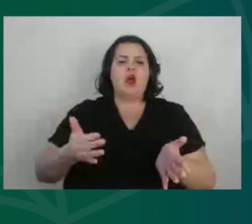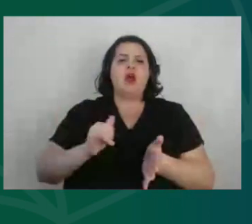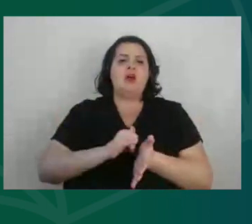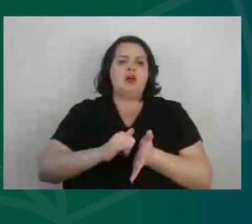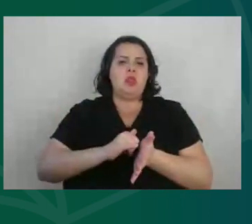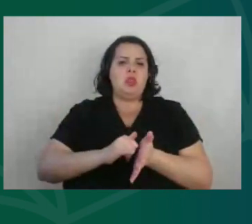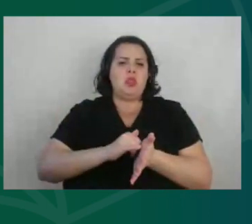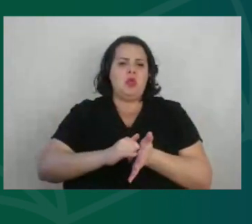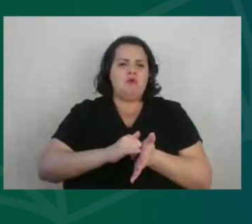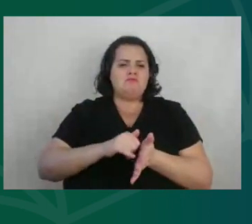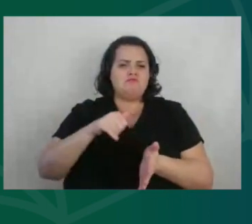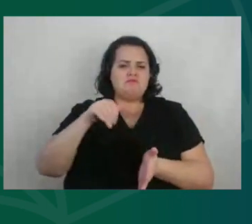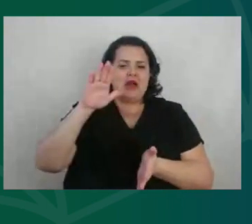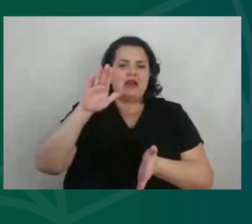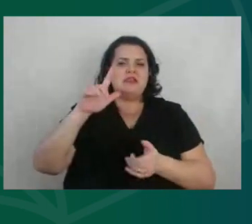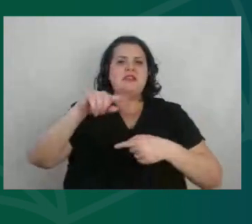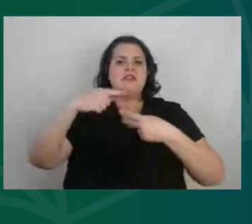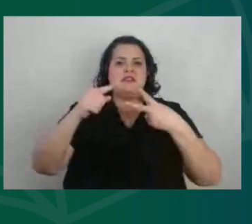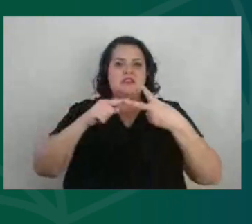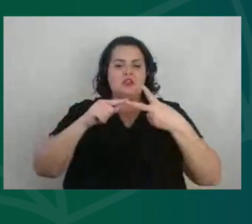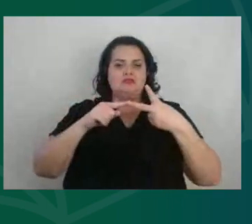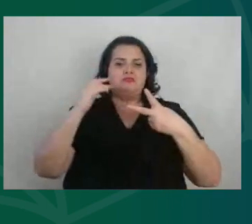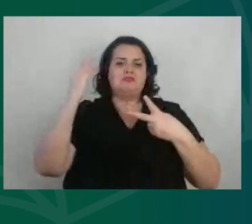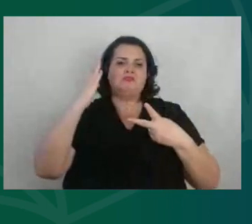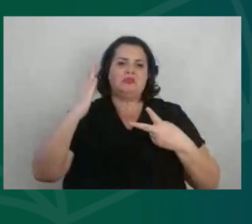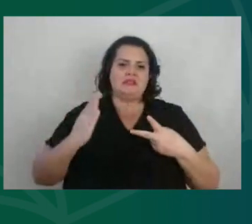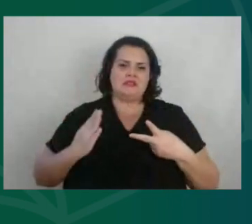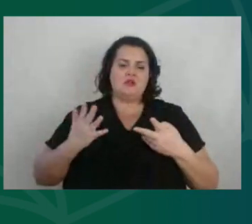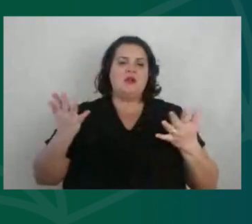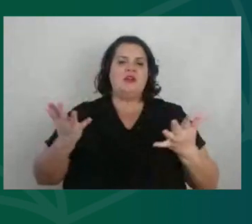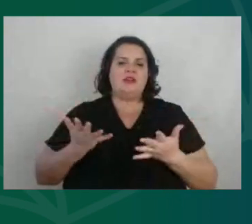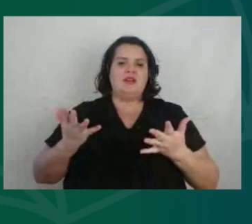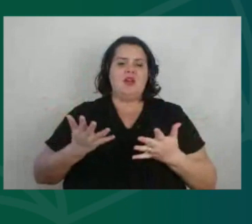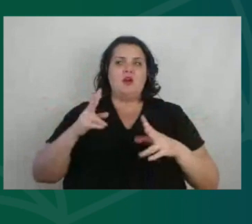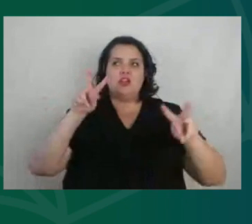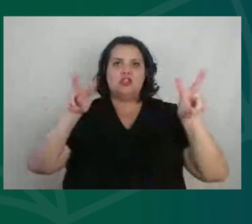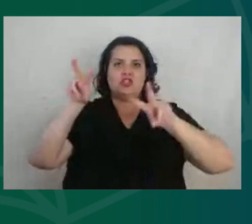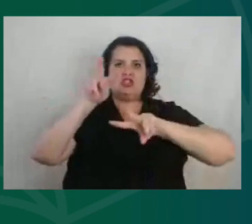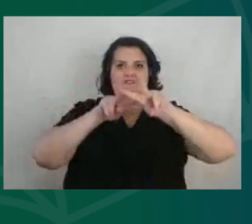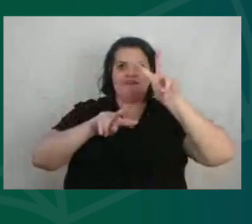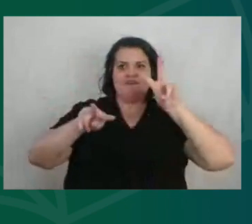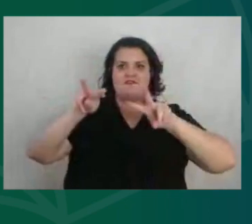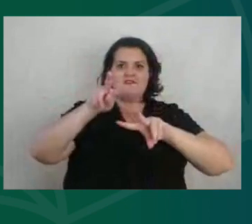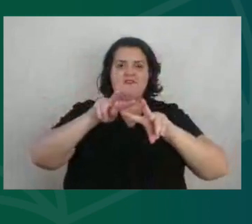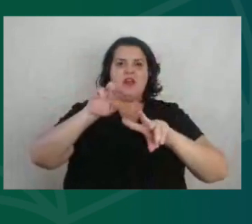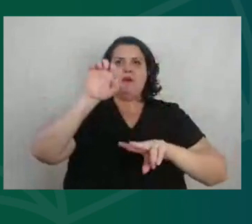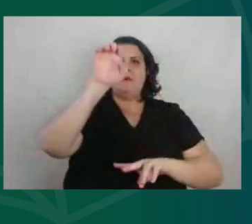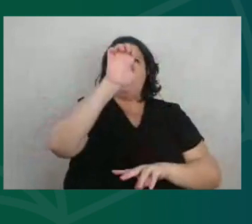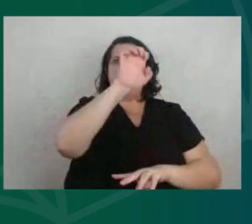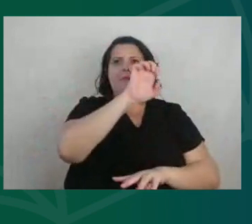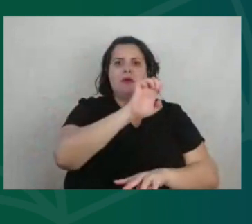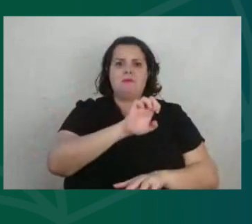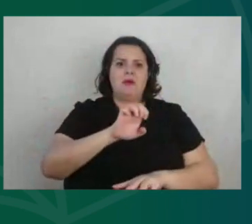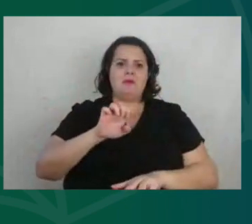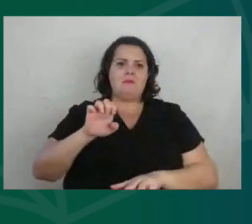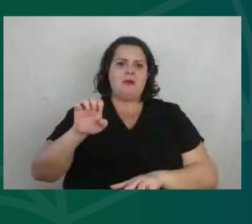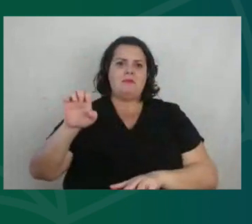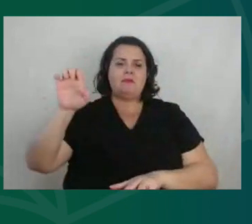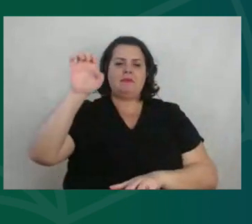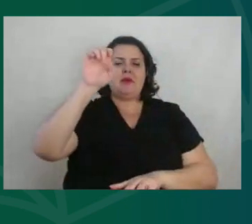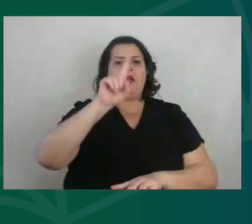ondas da epidemia em vários estados americanos. Houve um certo controle aqui